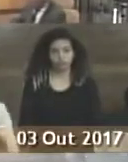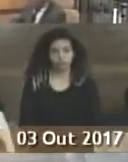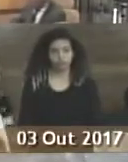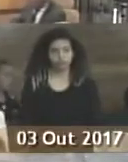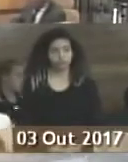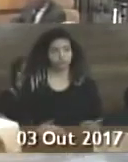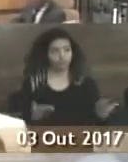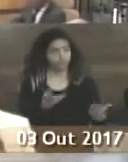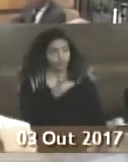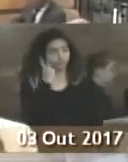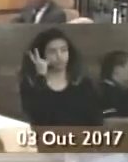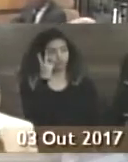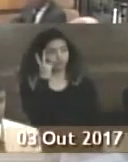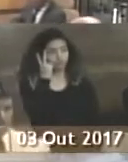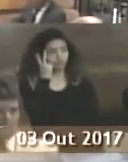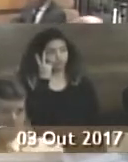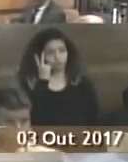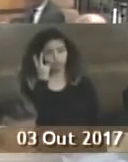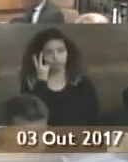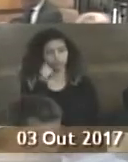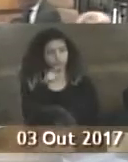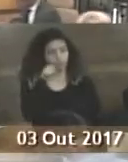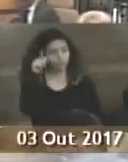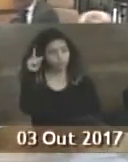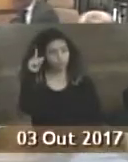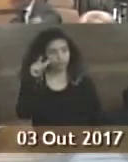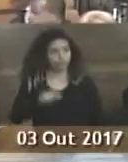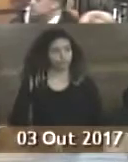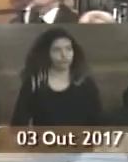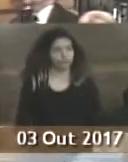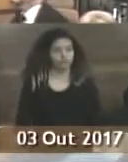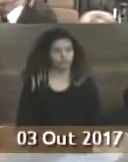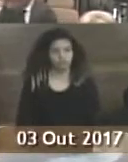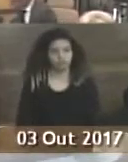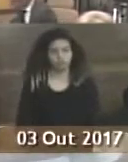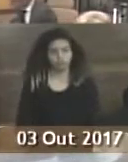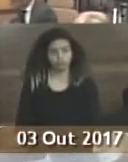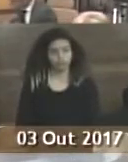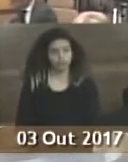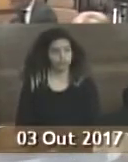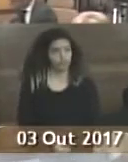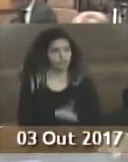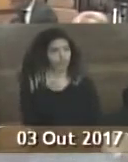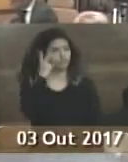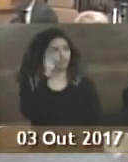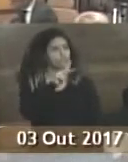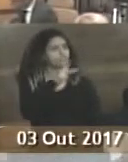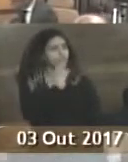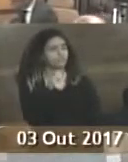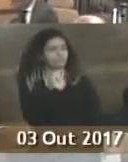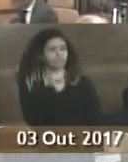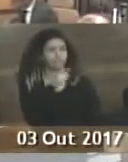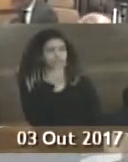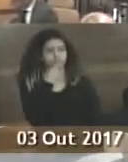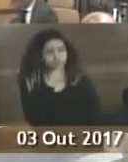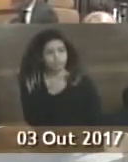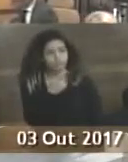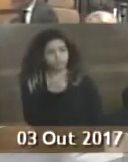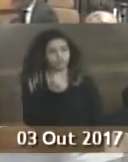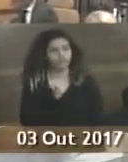Com a palavra, vereador Leandro Marmoraria. E, vereador Elinho, em cima do que Vossa Excelência